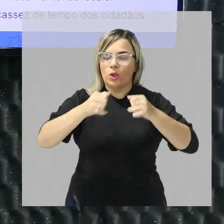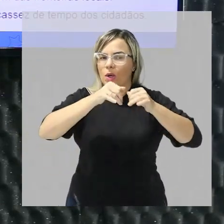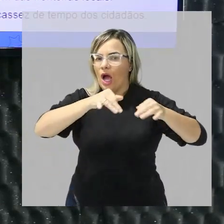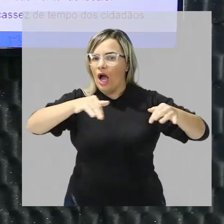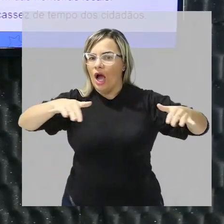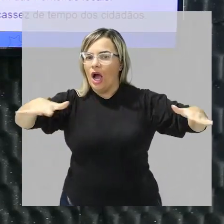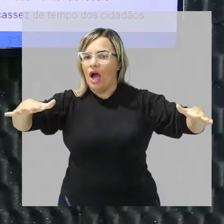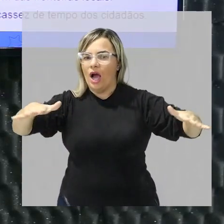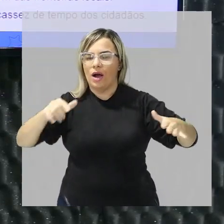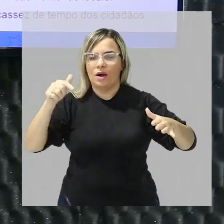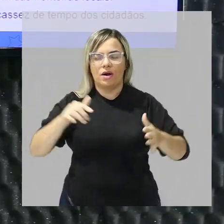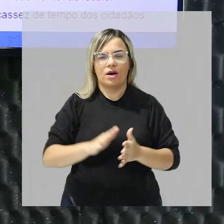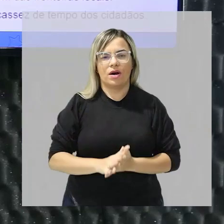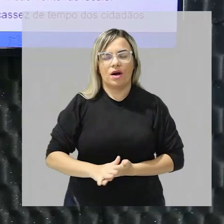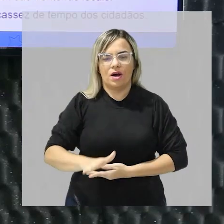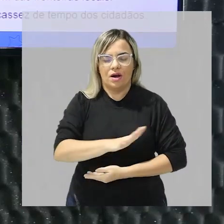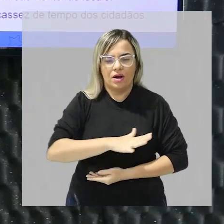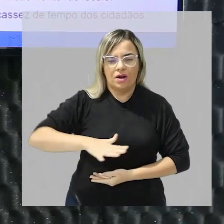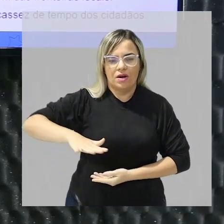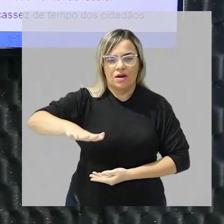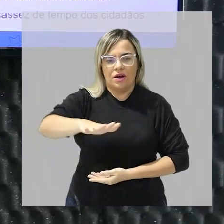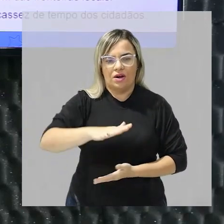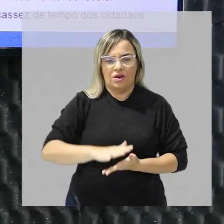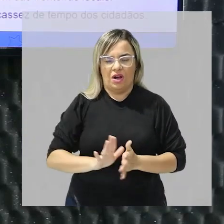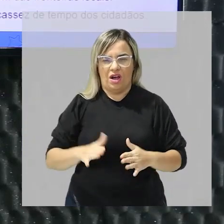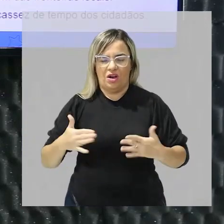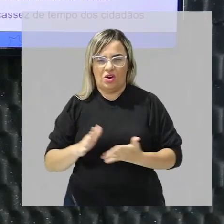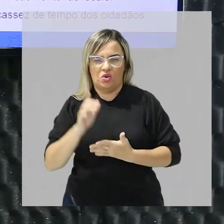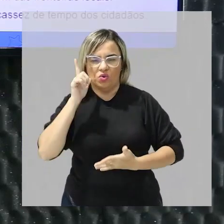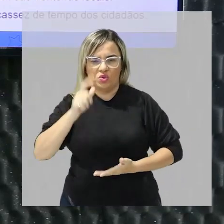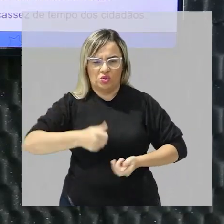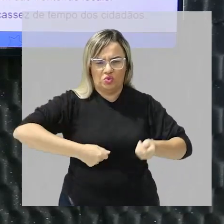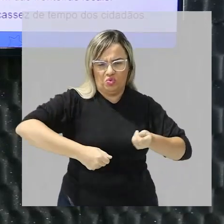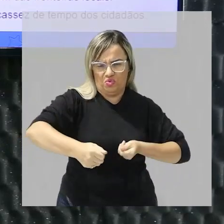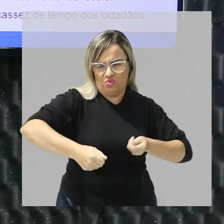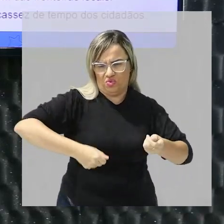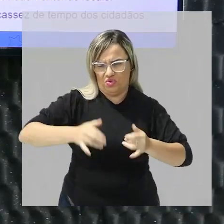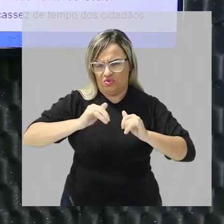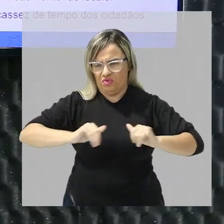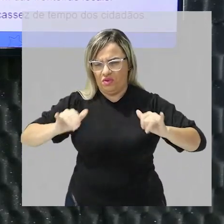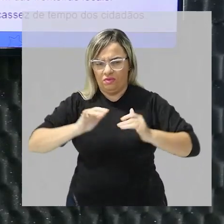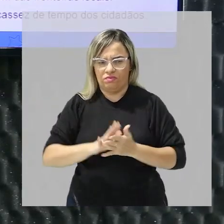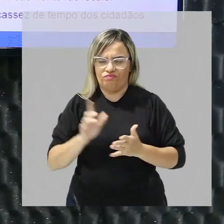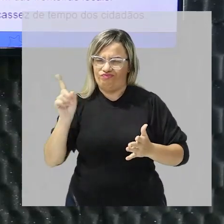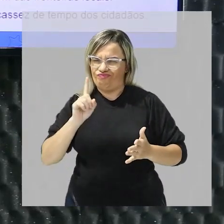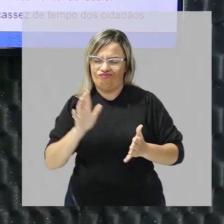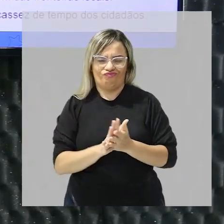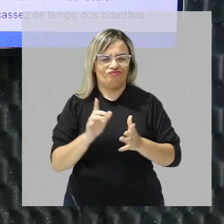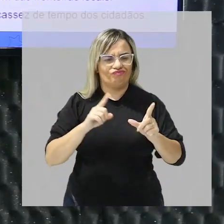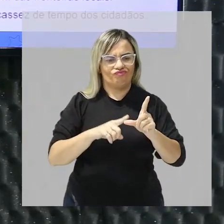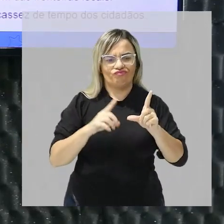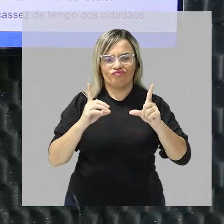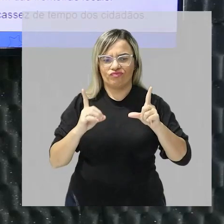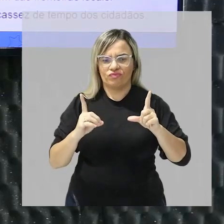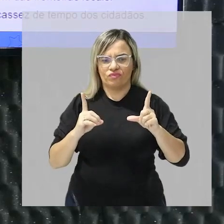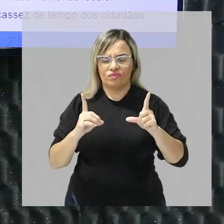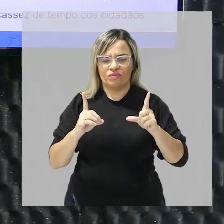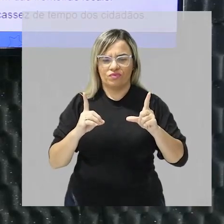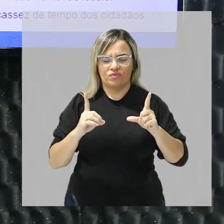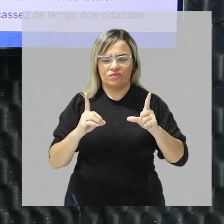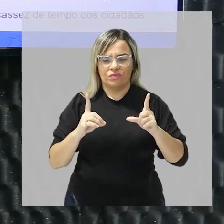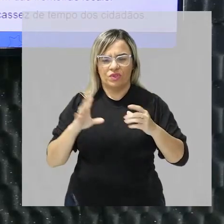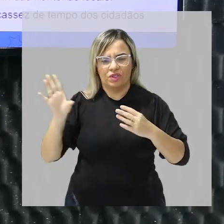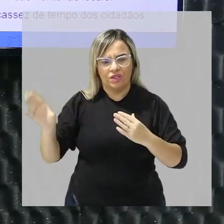disseminar, mas garantir o controle é mais complicado, tá? Vamos lá. incrementar o